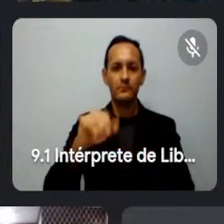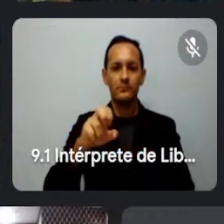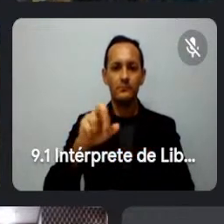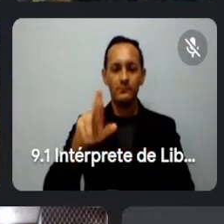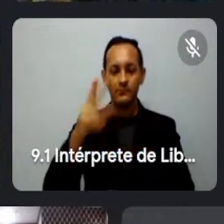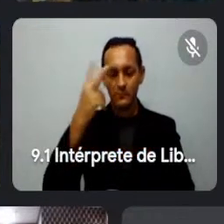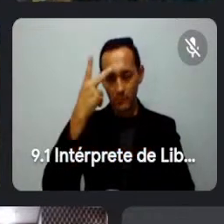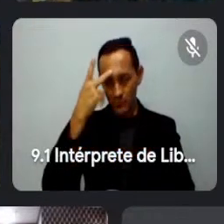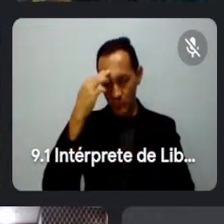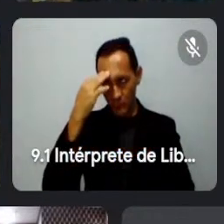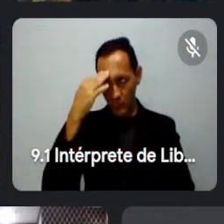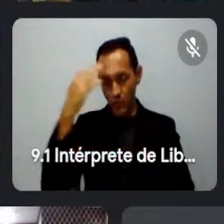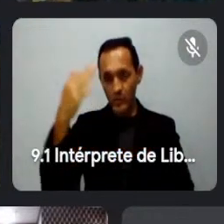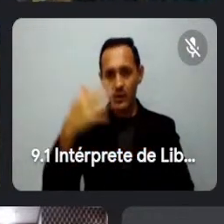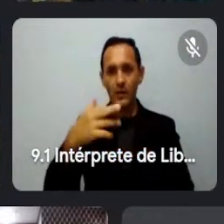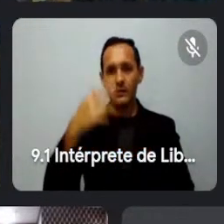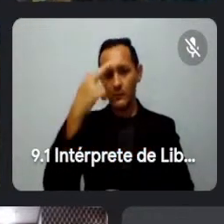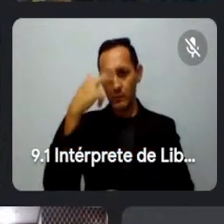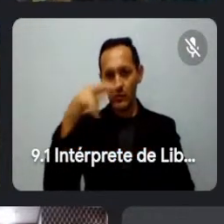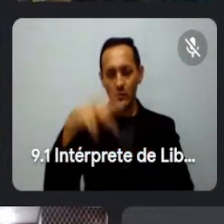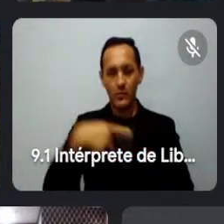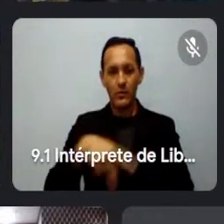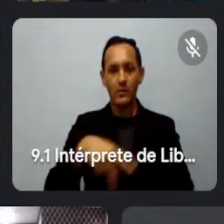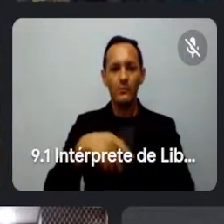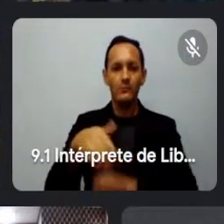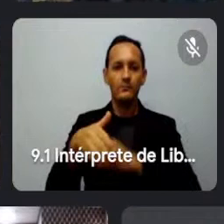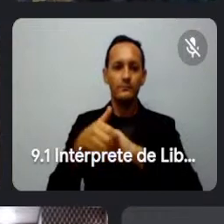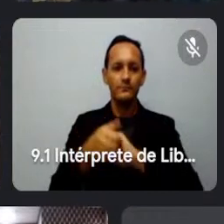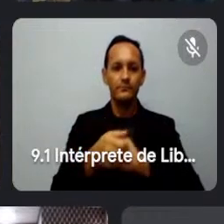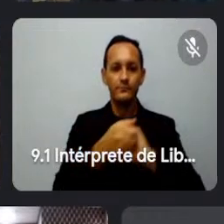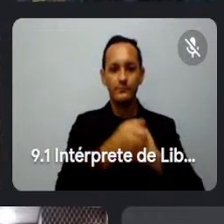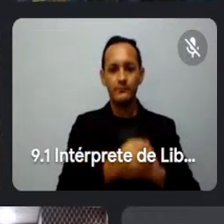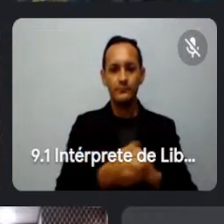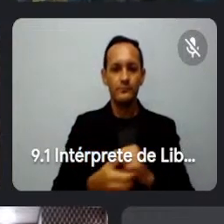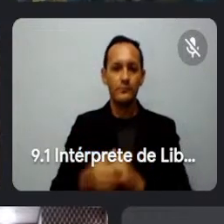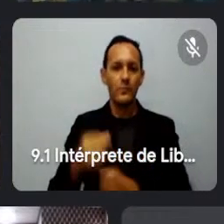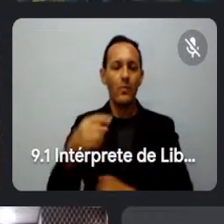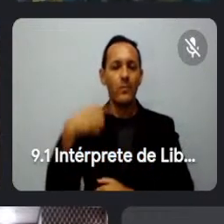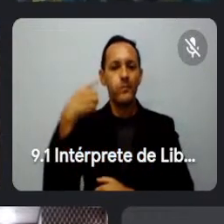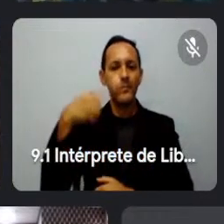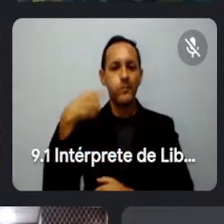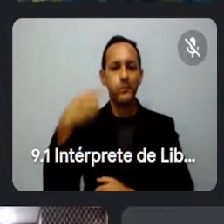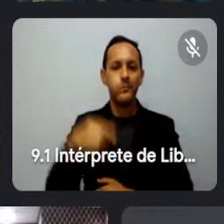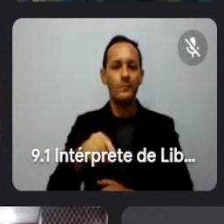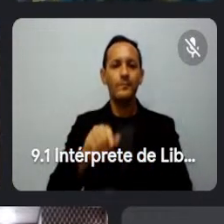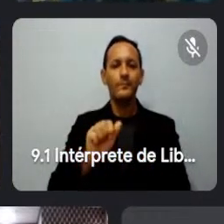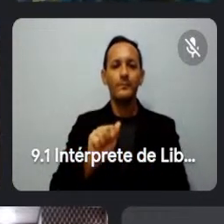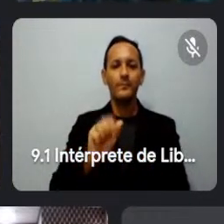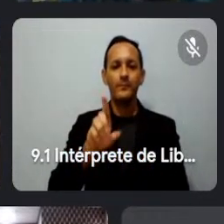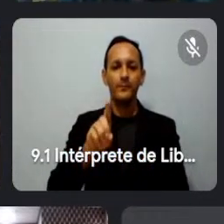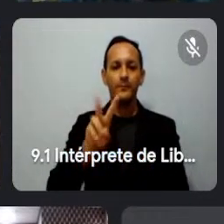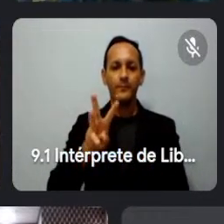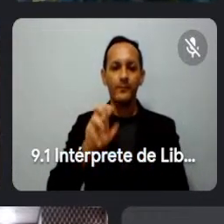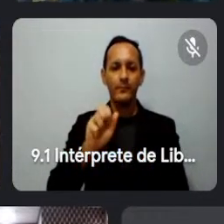obrigado senhor presidente para cumprimentar que os gabinetes de advogados advogados em algo do